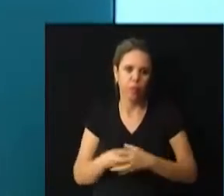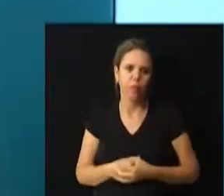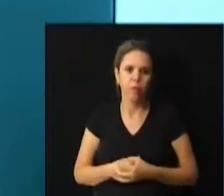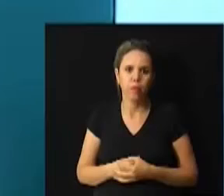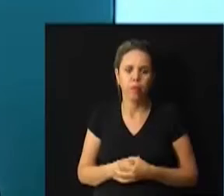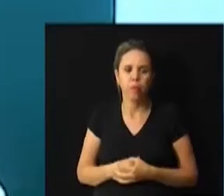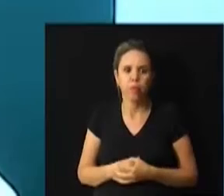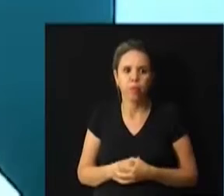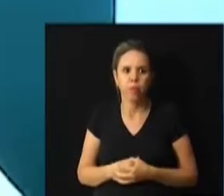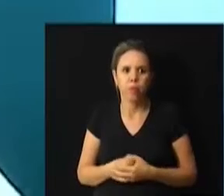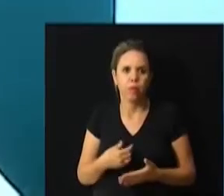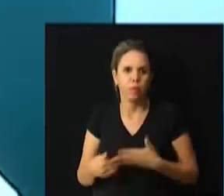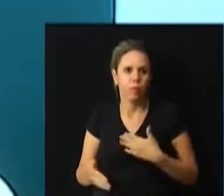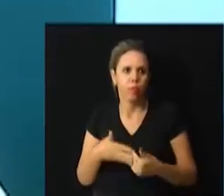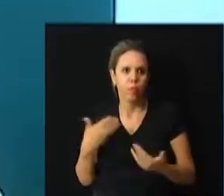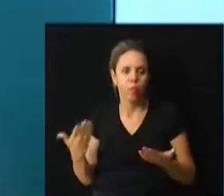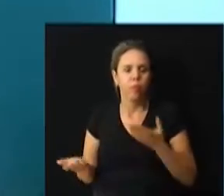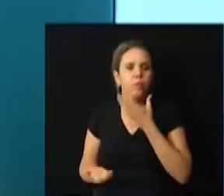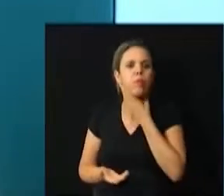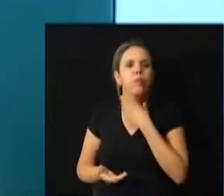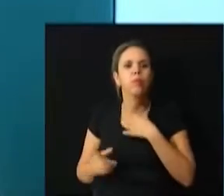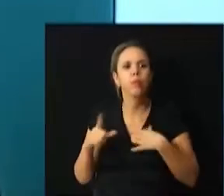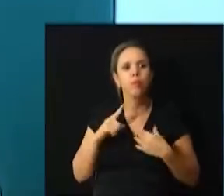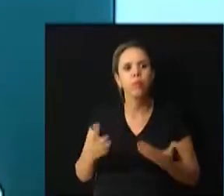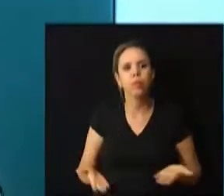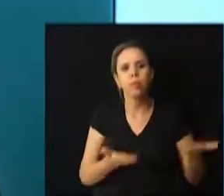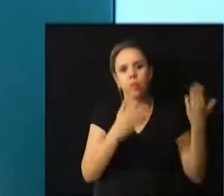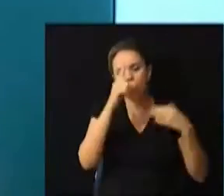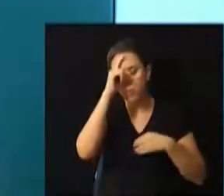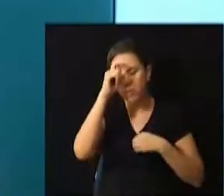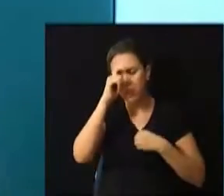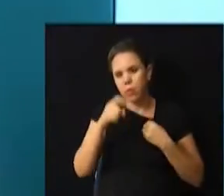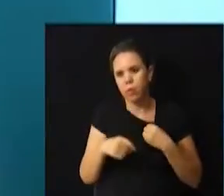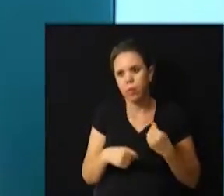membro superior, membro inferior. De qualquer maneira, você tem